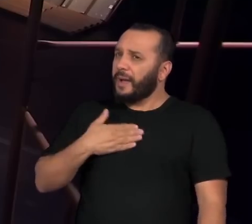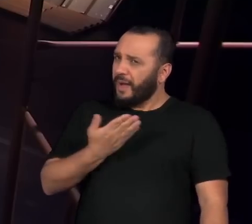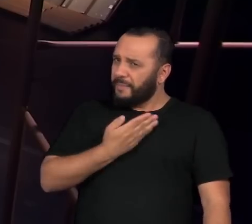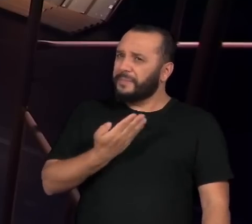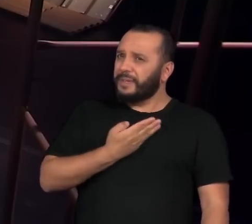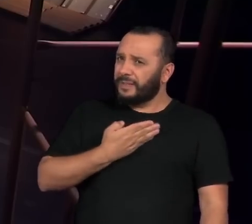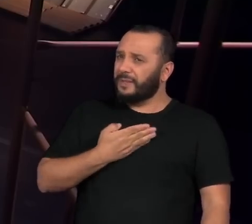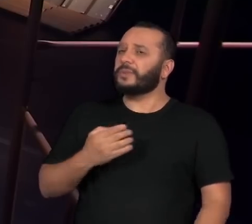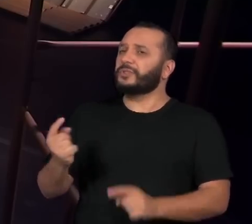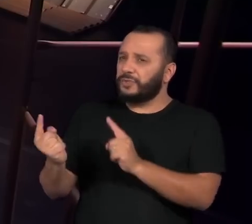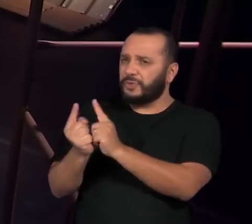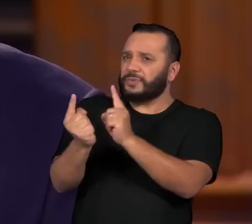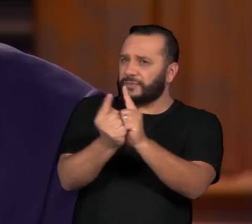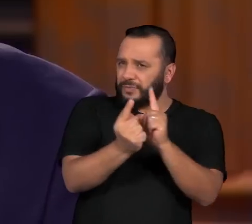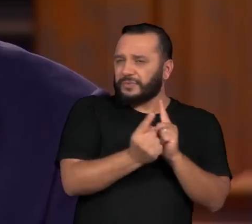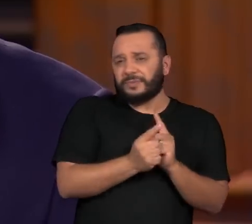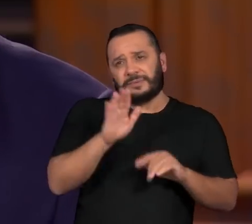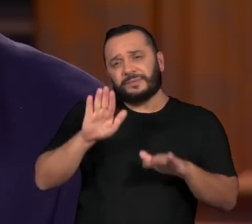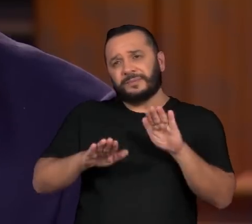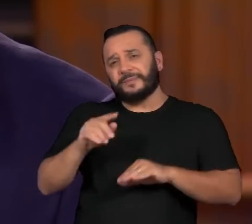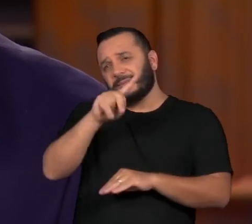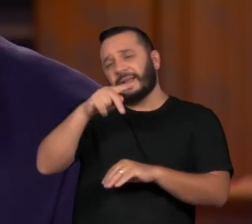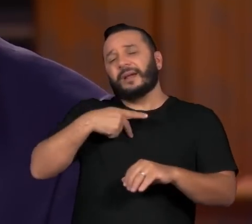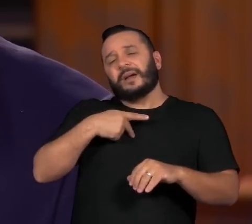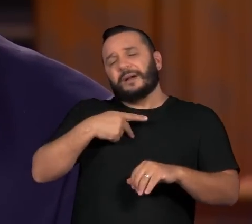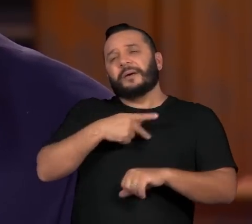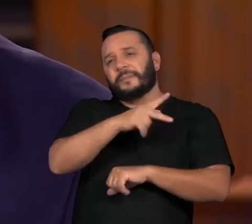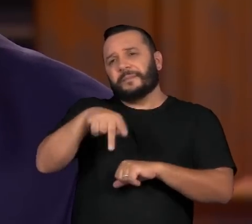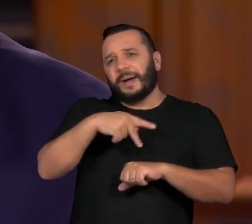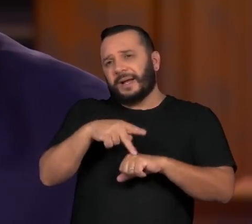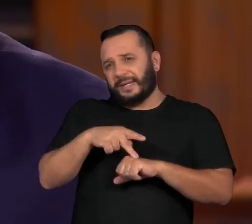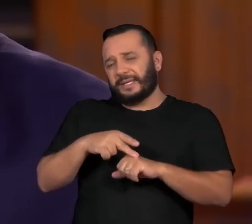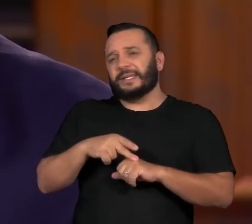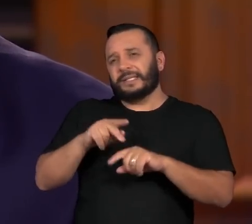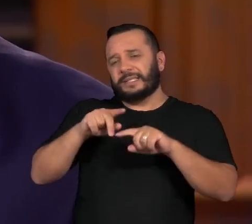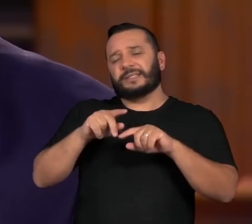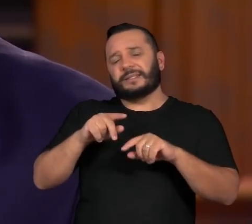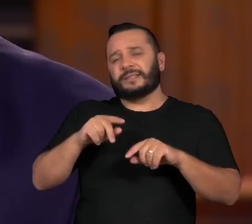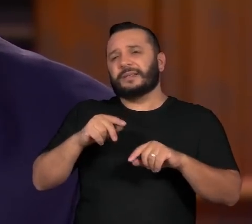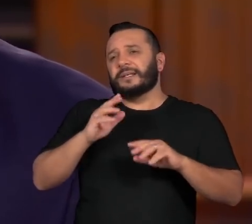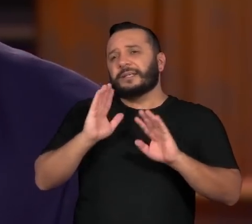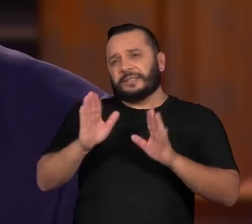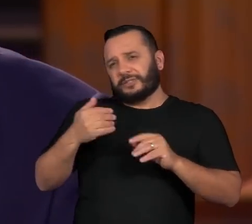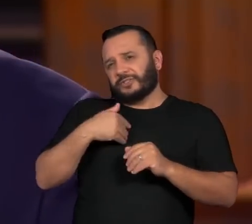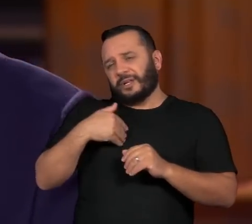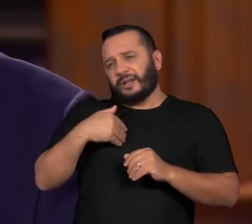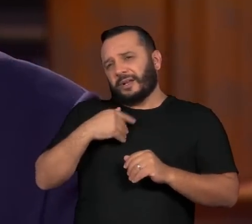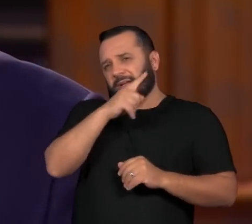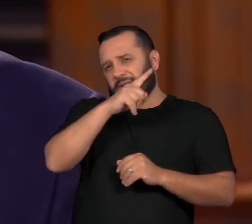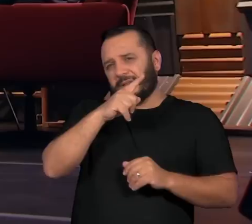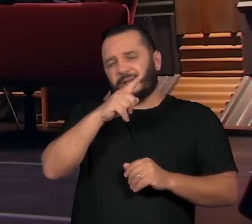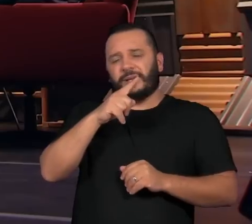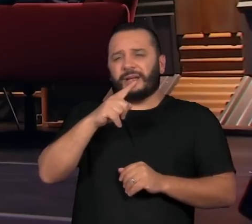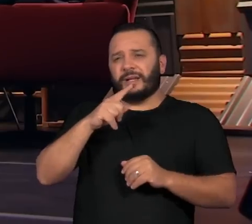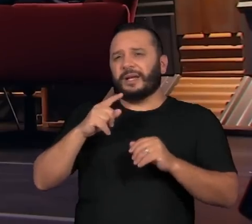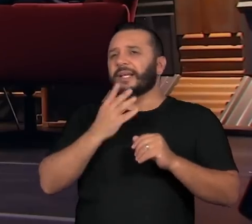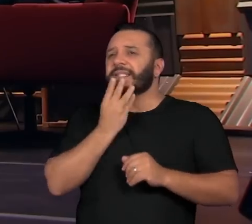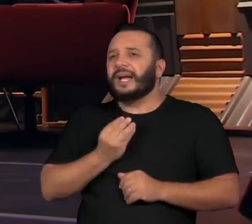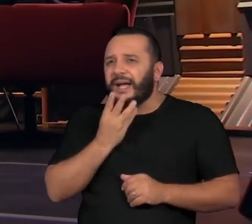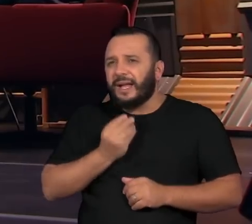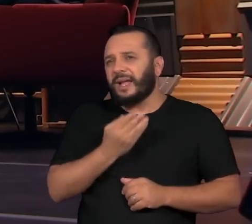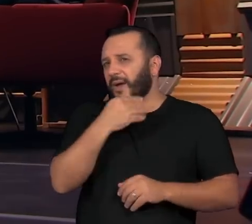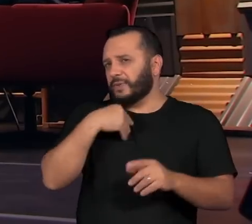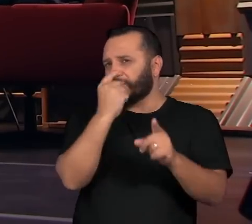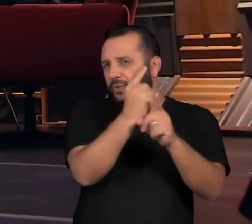nos encontramos, às vezes, na Terra Santa, ou um outro evento, quando o Papa Francisco esteve no Brasil, cantamos todos juntos. E não temos